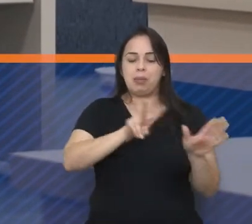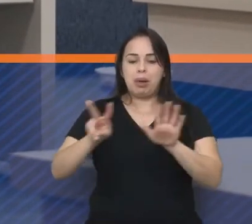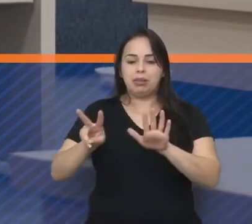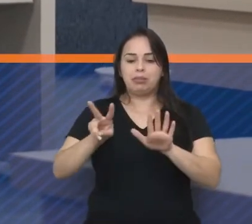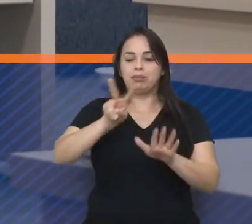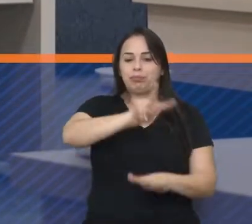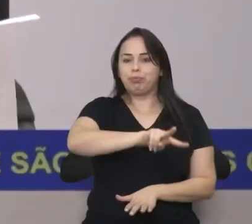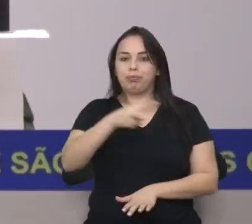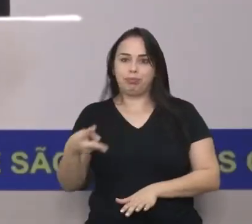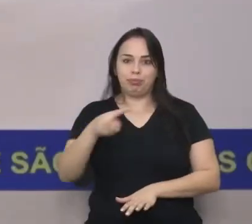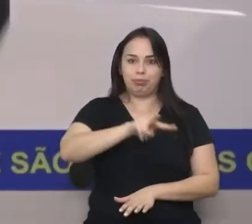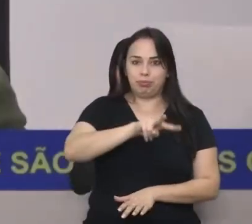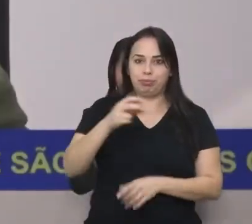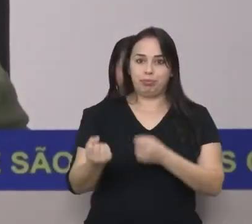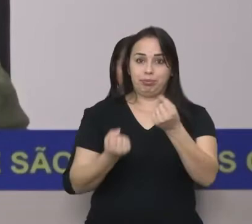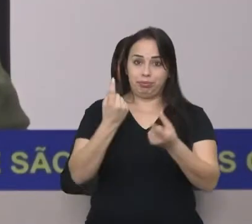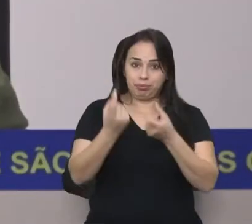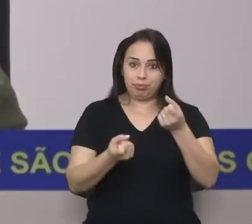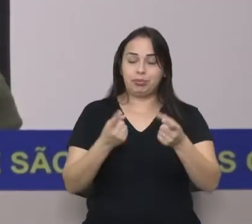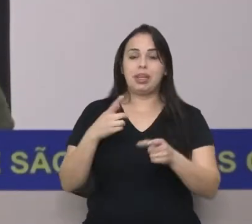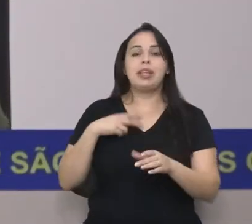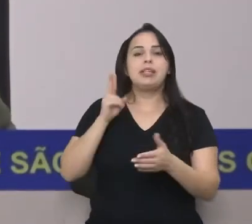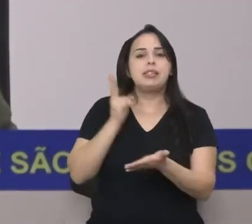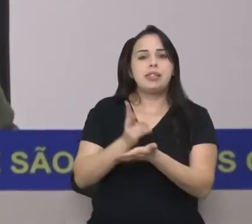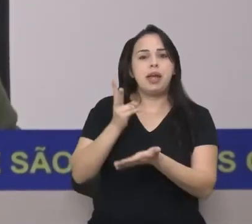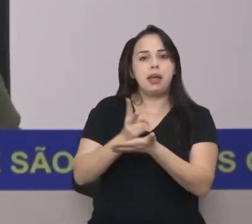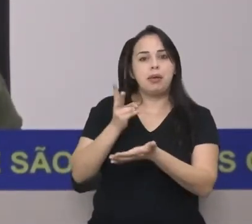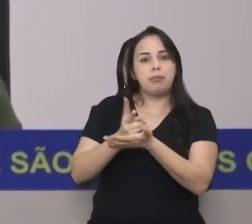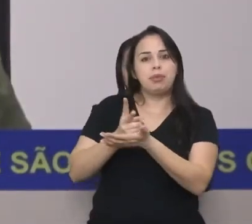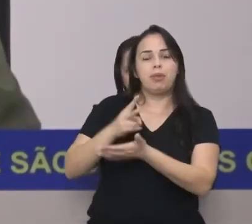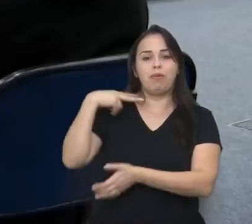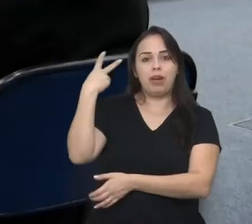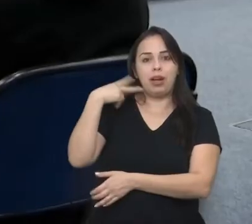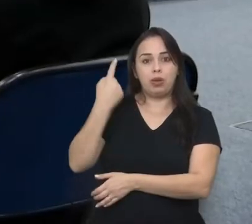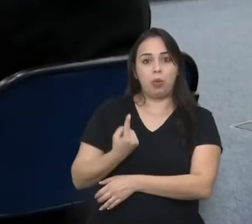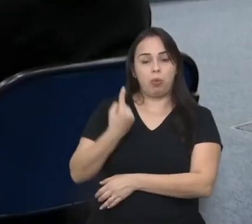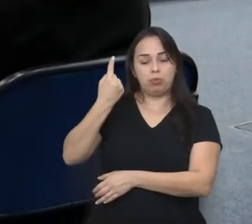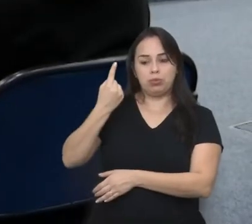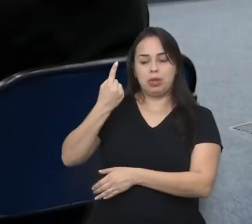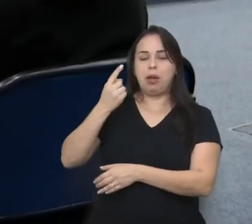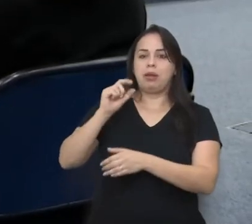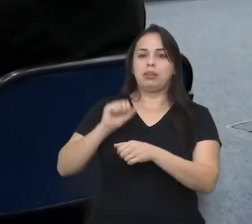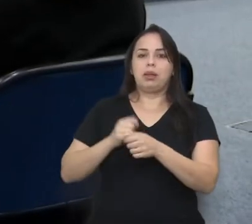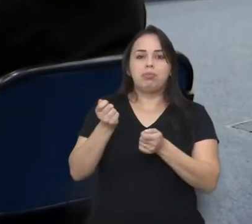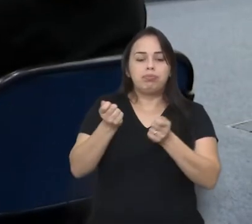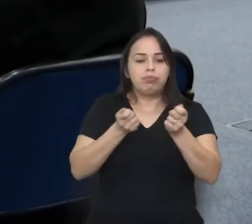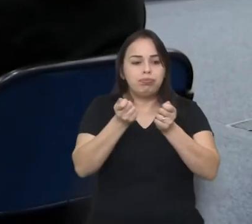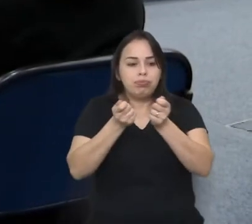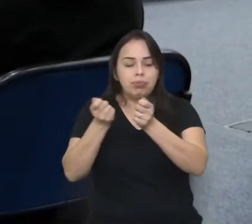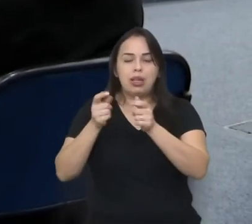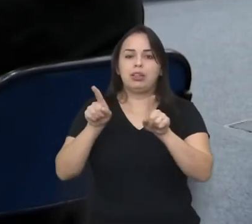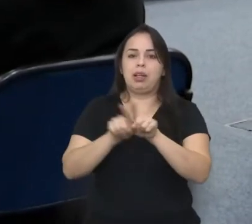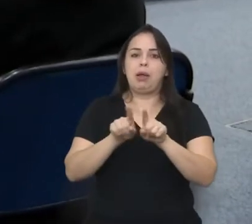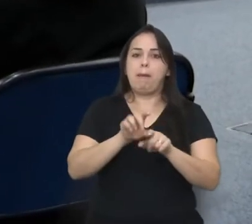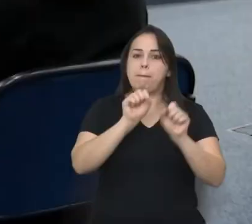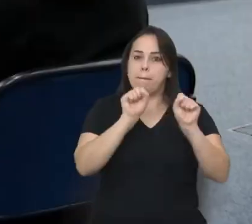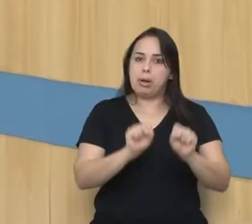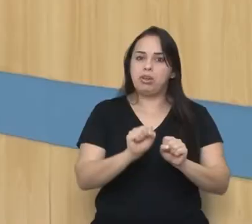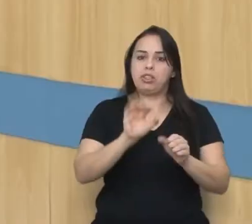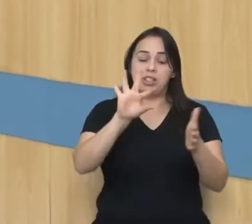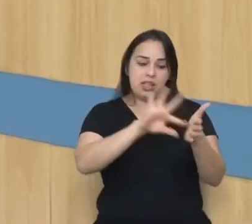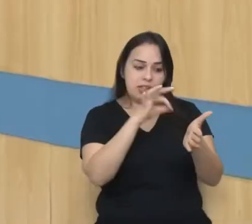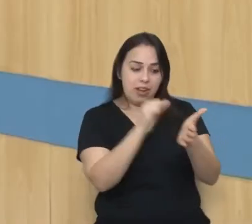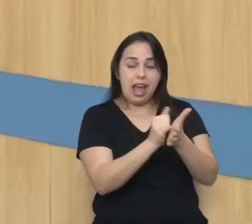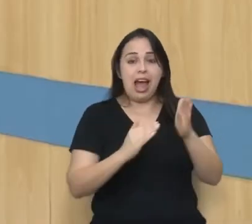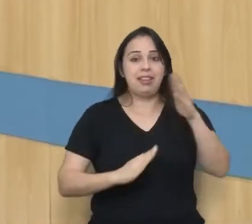semanas alternadas. Os trabalhos são sempre comandados por um vereador e para cada sessão podem se inscrever 6 oradores